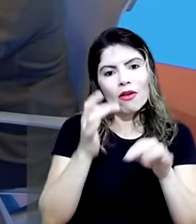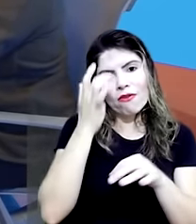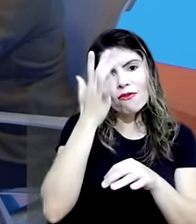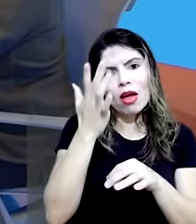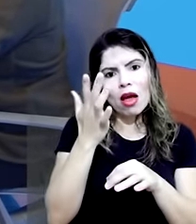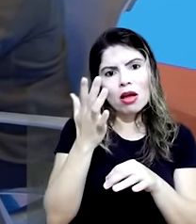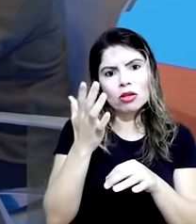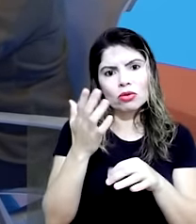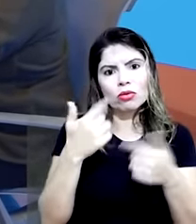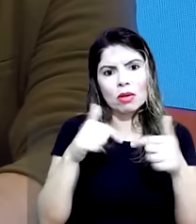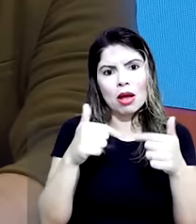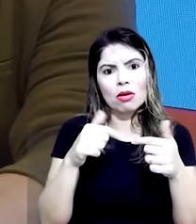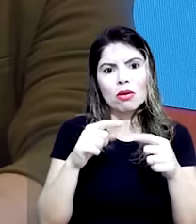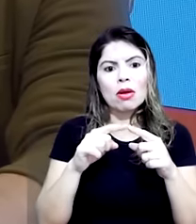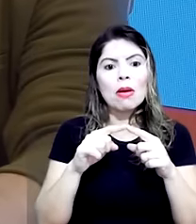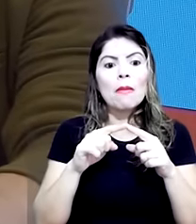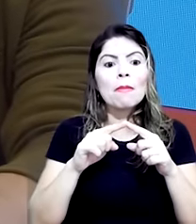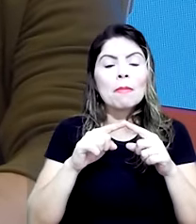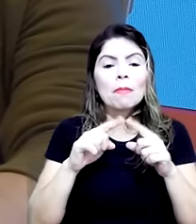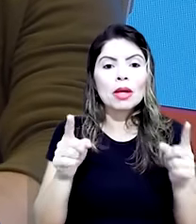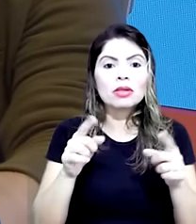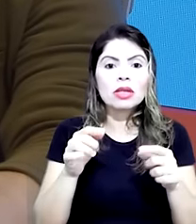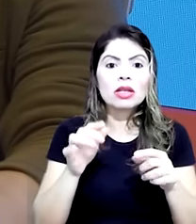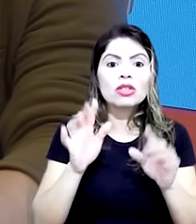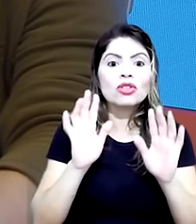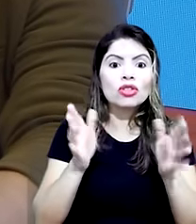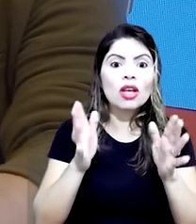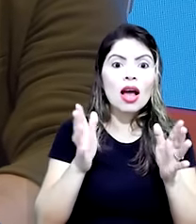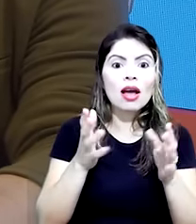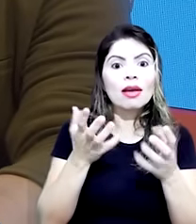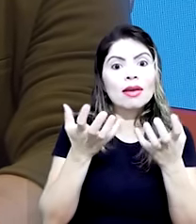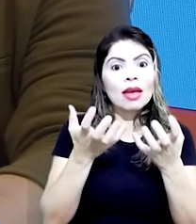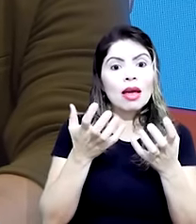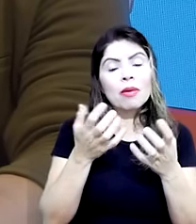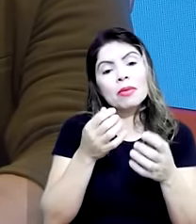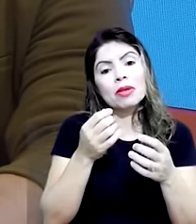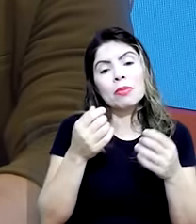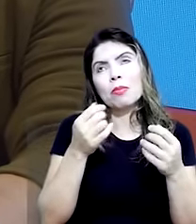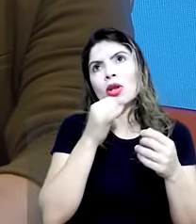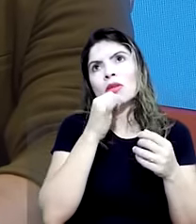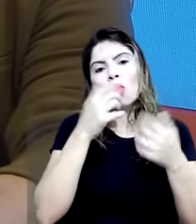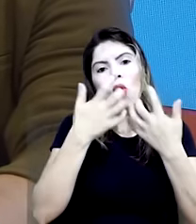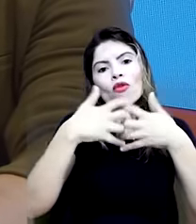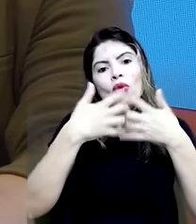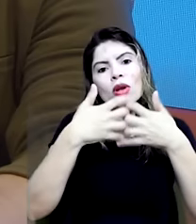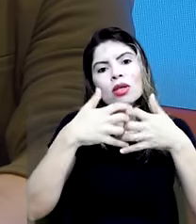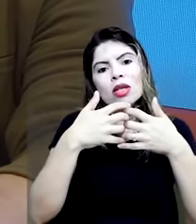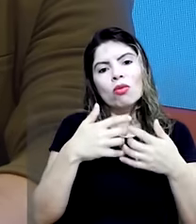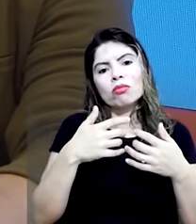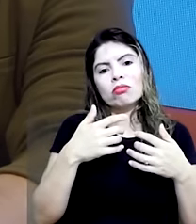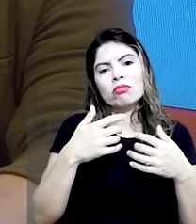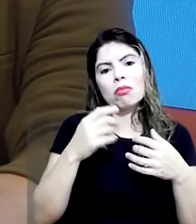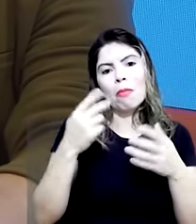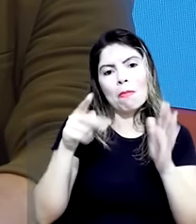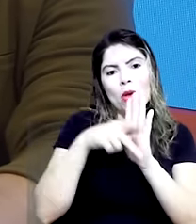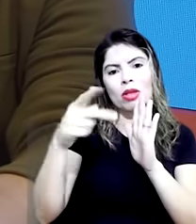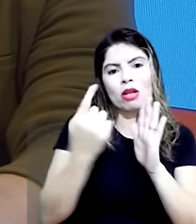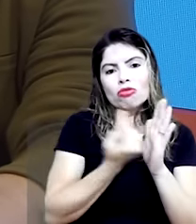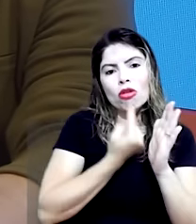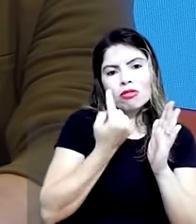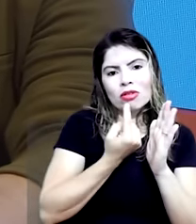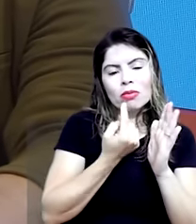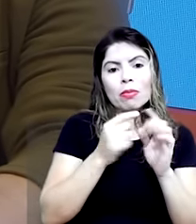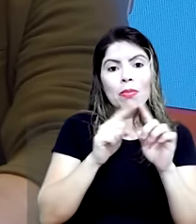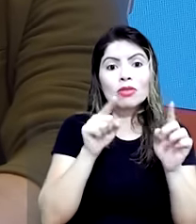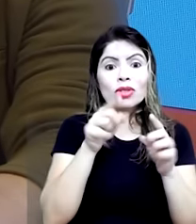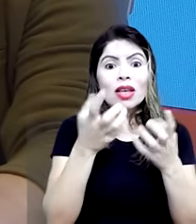fácil né para quem tem um e-commerce de repente já quer não quer ter tanto trabalho de configuração testa e você se você testar você vai ver